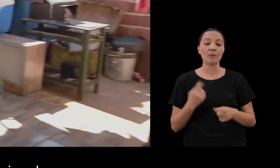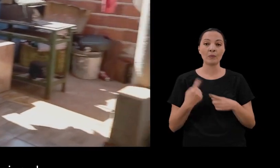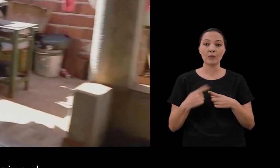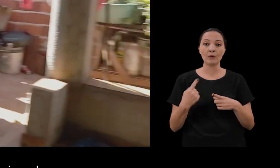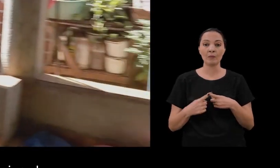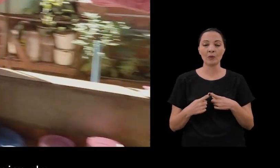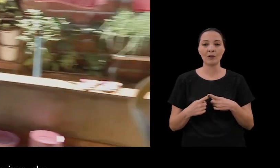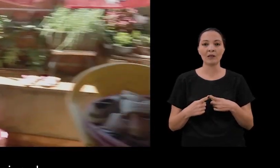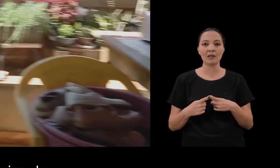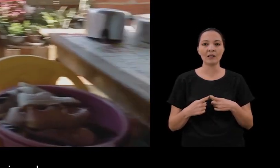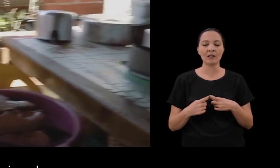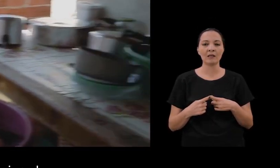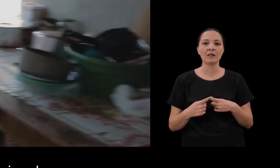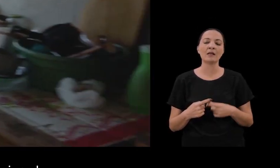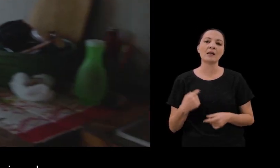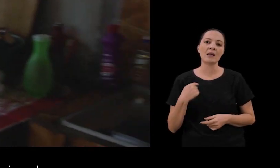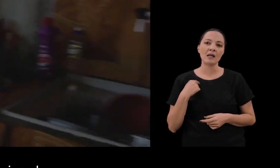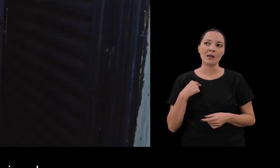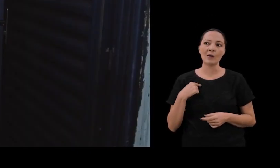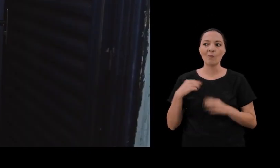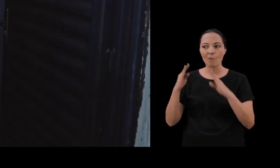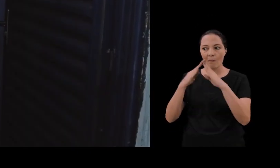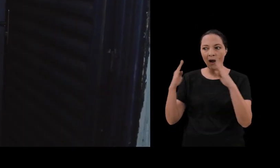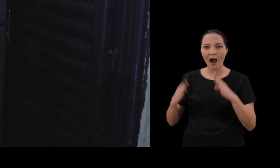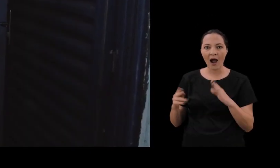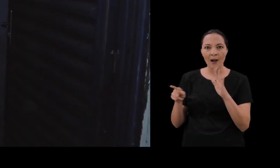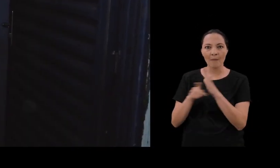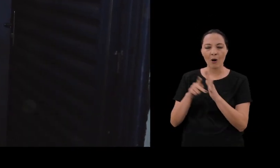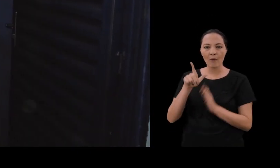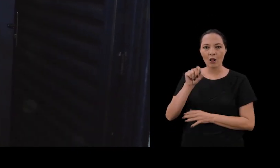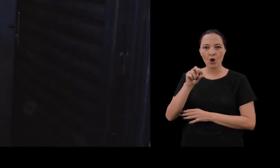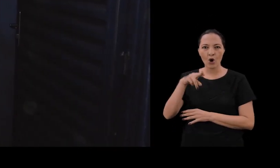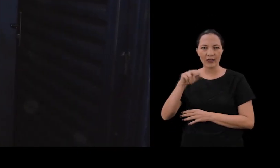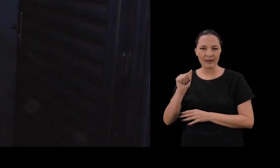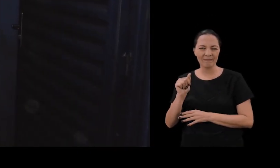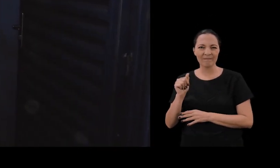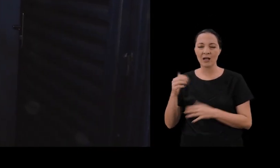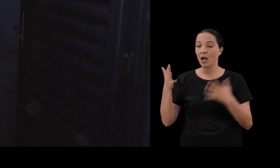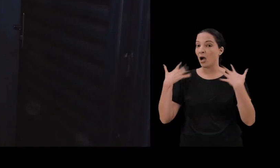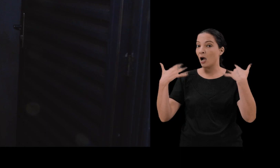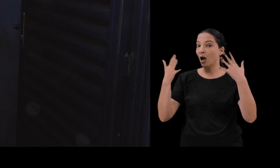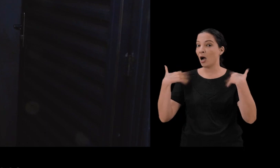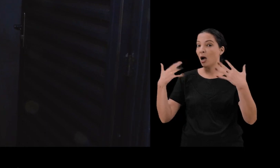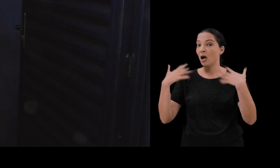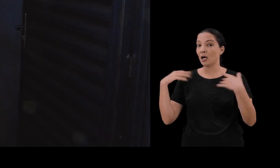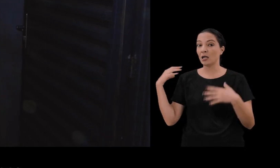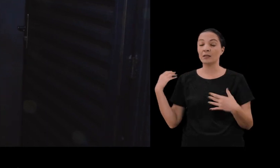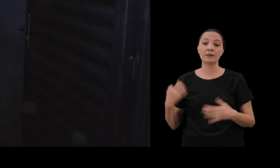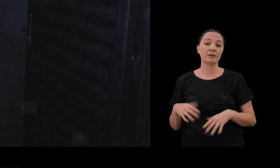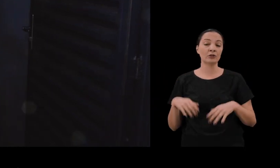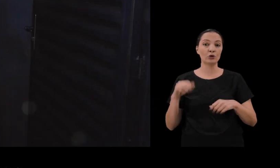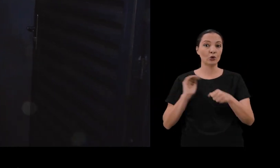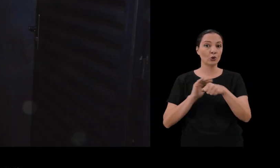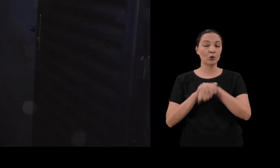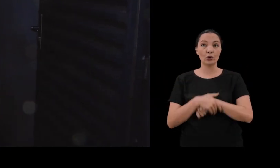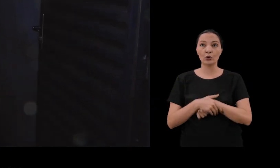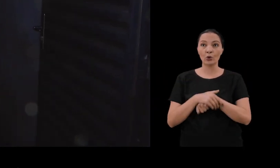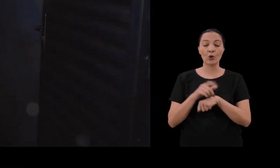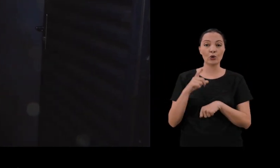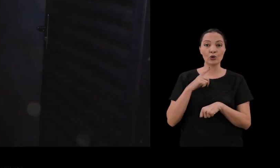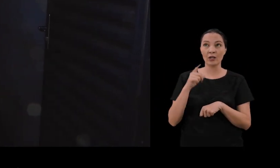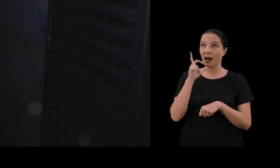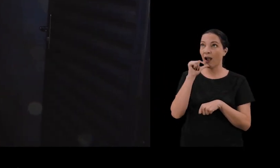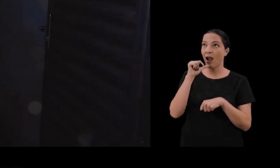Porque eu estava debaixo de uma barraca de lona, muito quente, pegando fogo. De noite era o